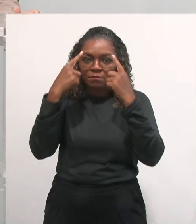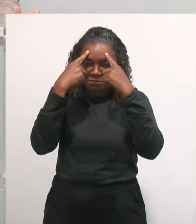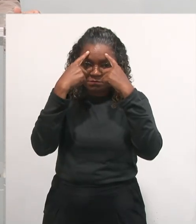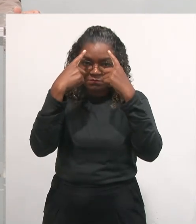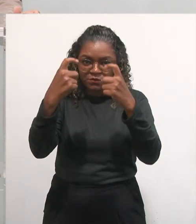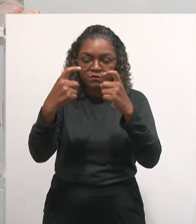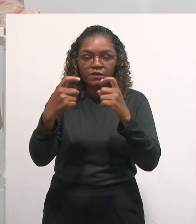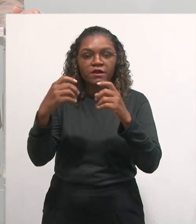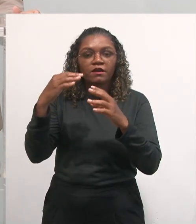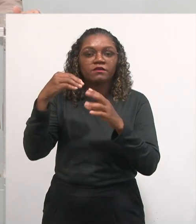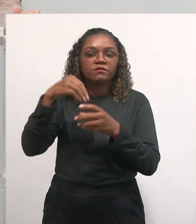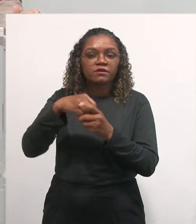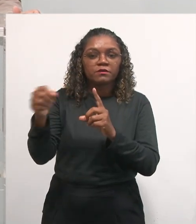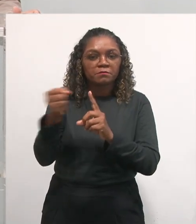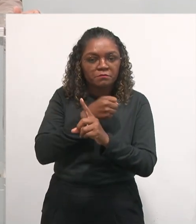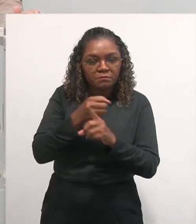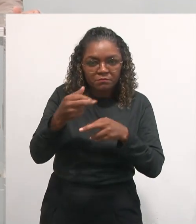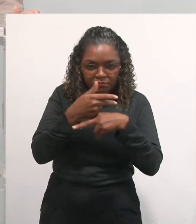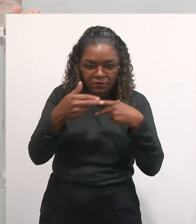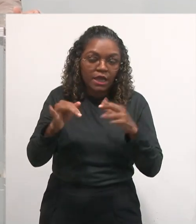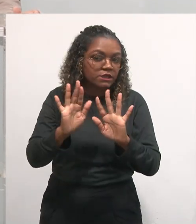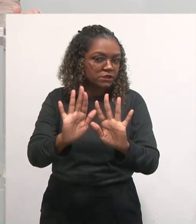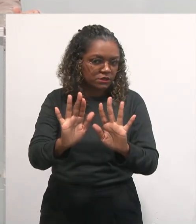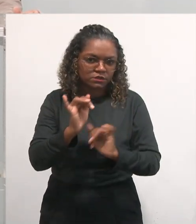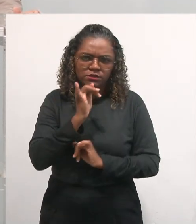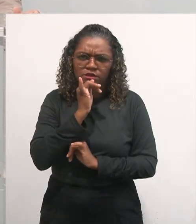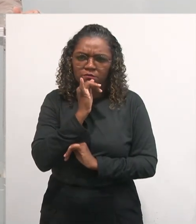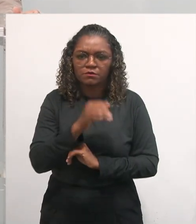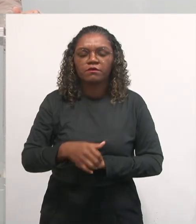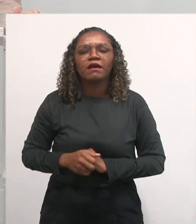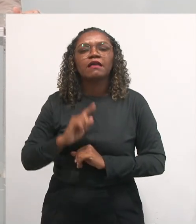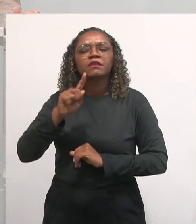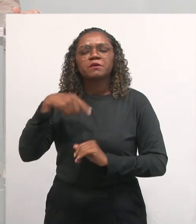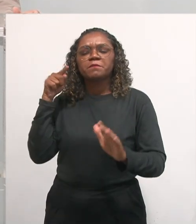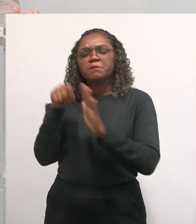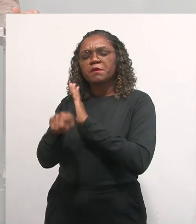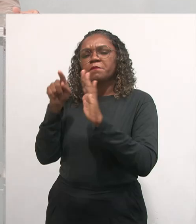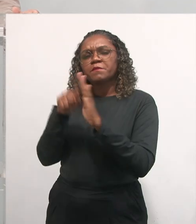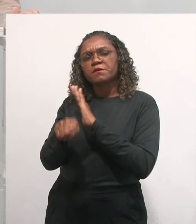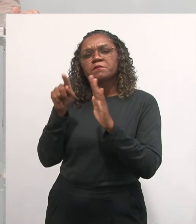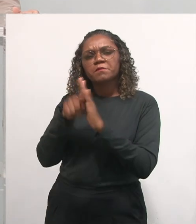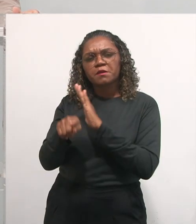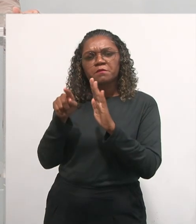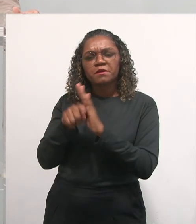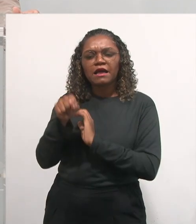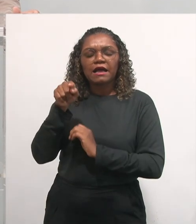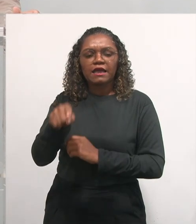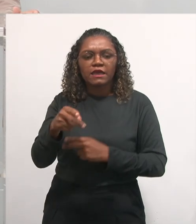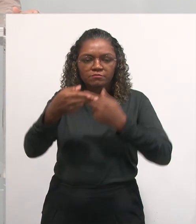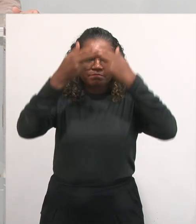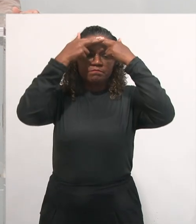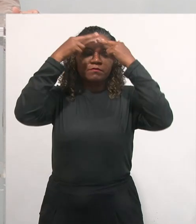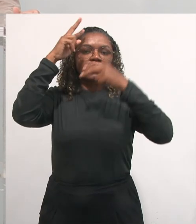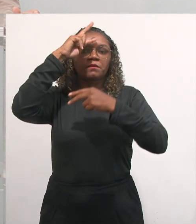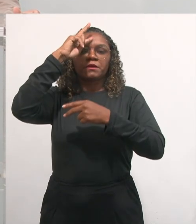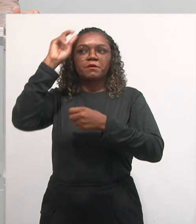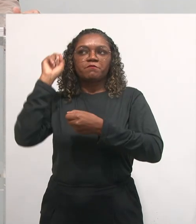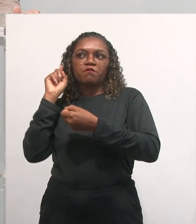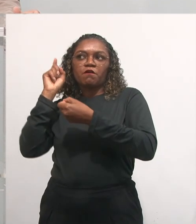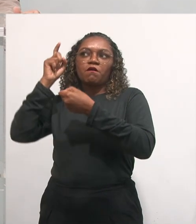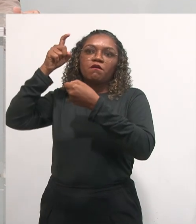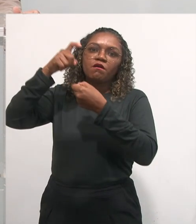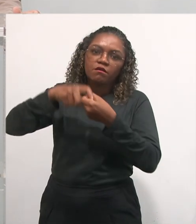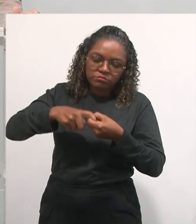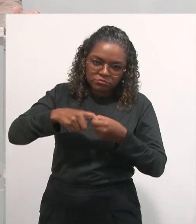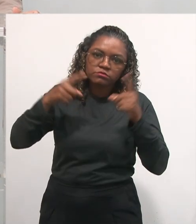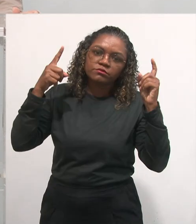por exemplo que a gente está utilizando, ok? E fazer ela reviver todo aquele trauma, aquele momento